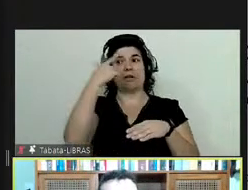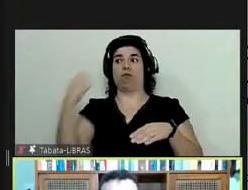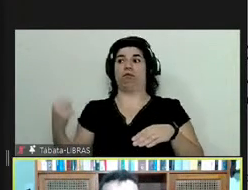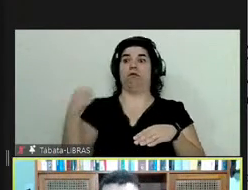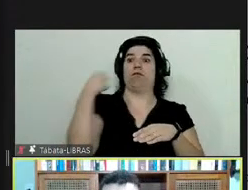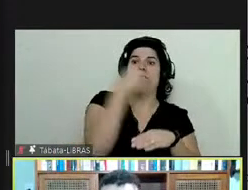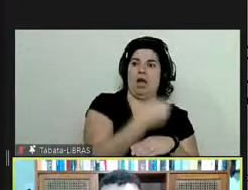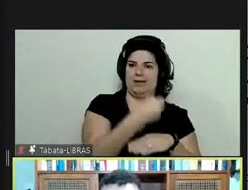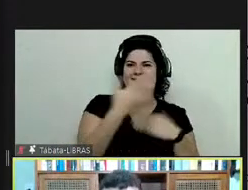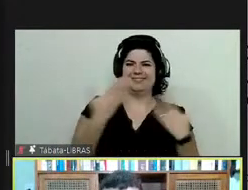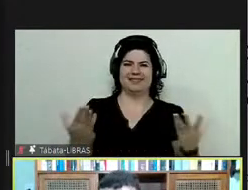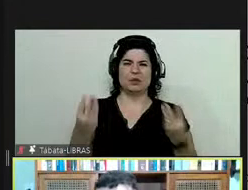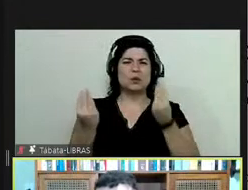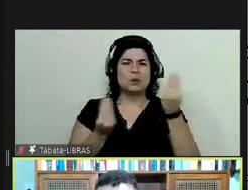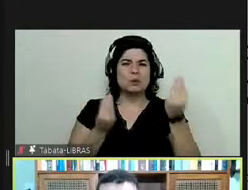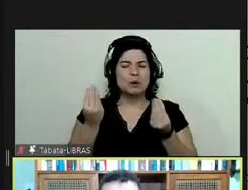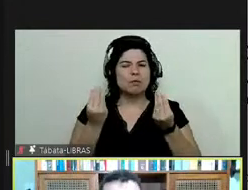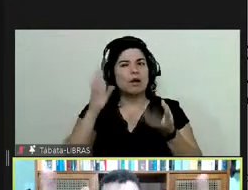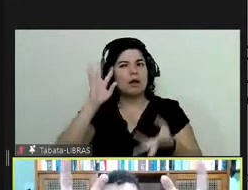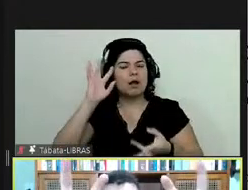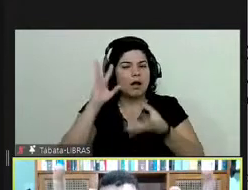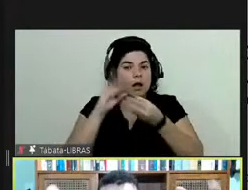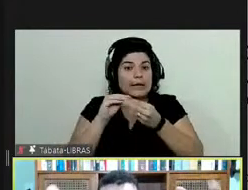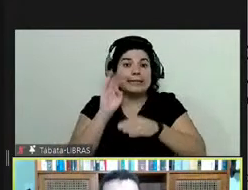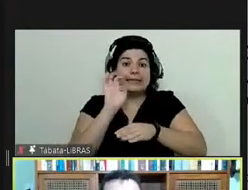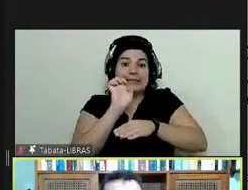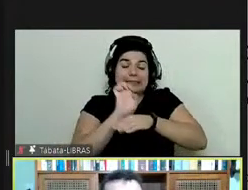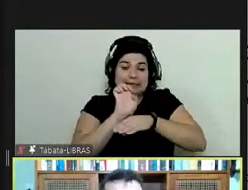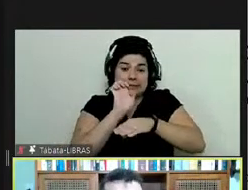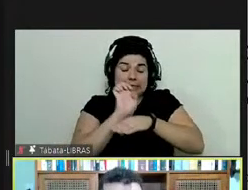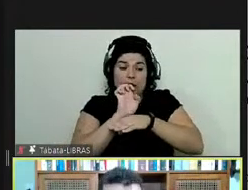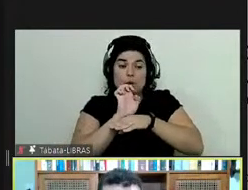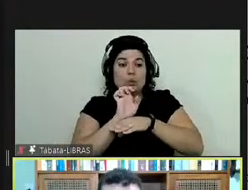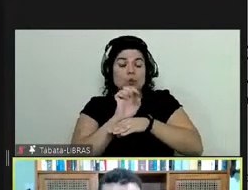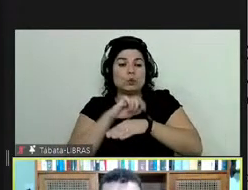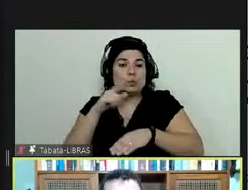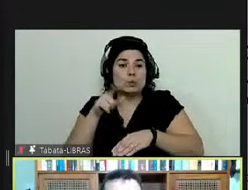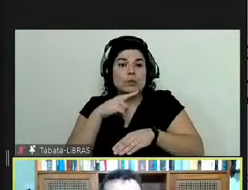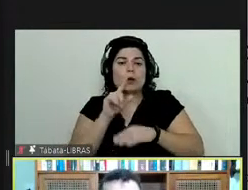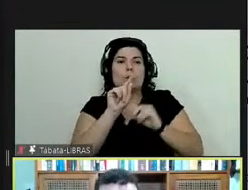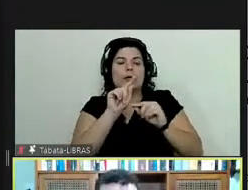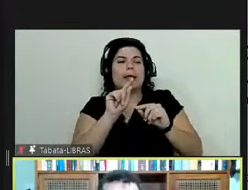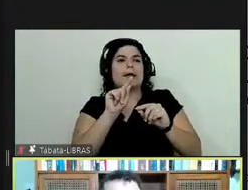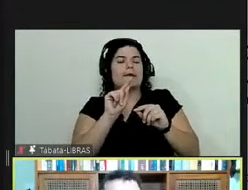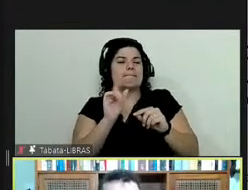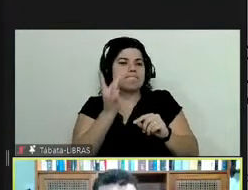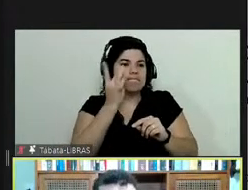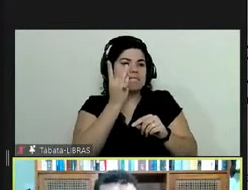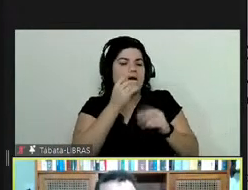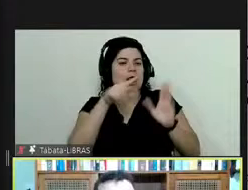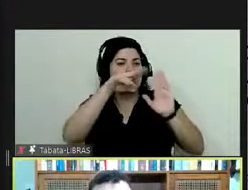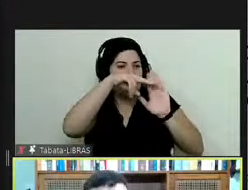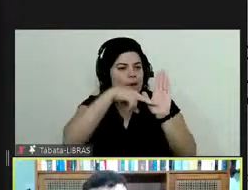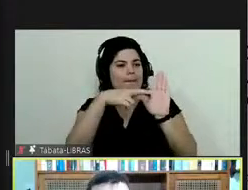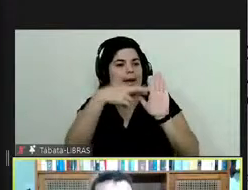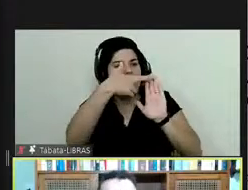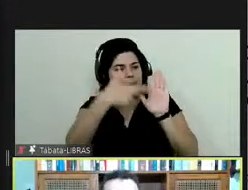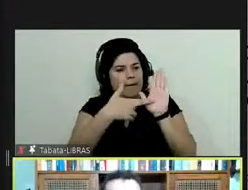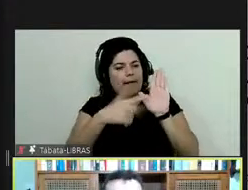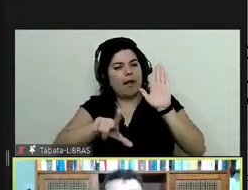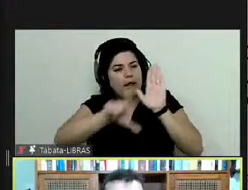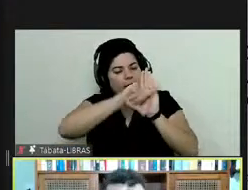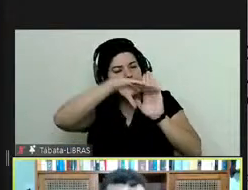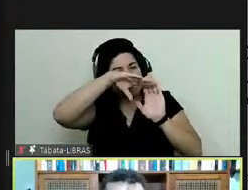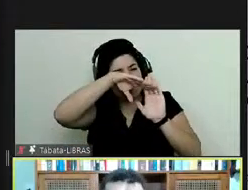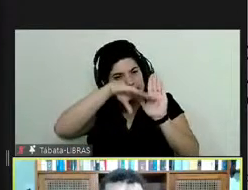de que quando o estado ele não consegue justamente chegar no sentido de estar lá presente com as suas normas com as suas leis com a sua